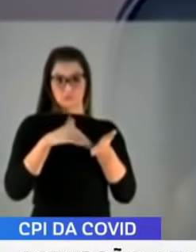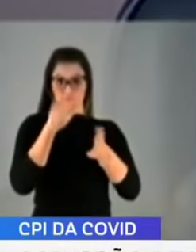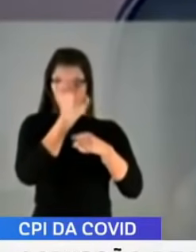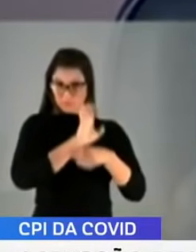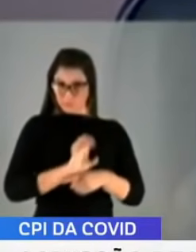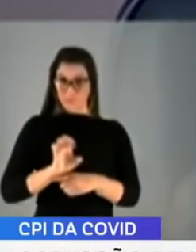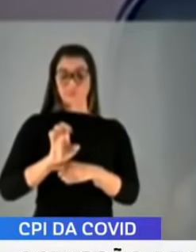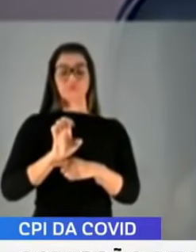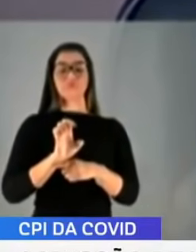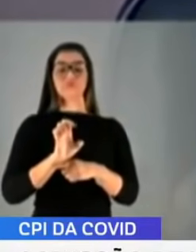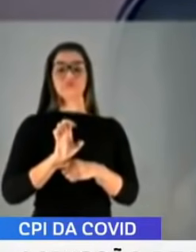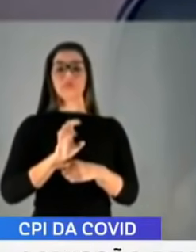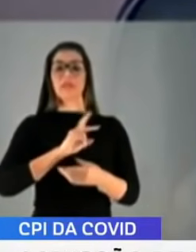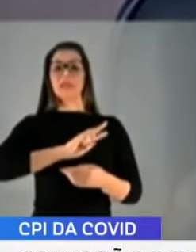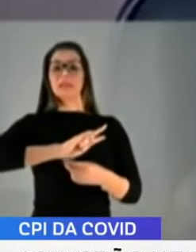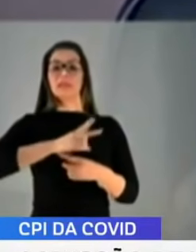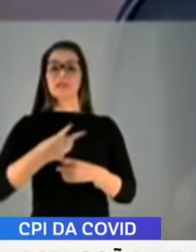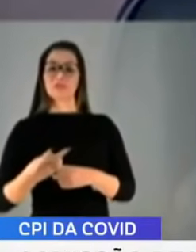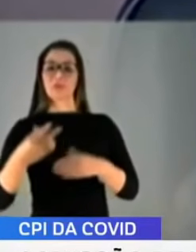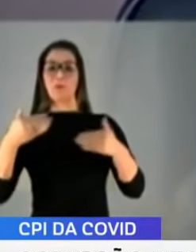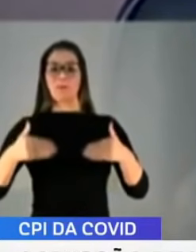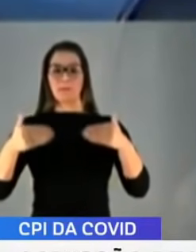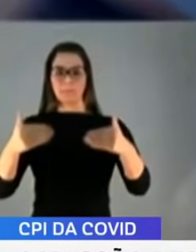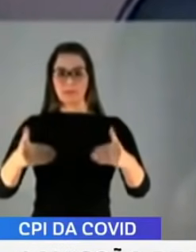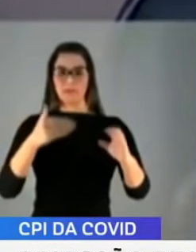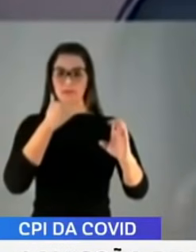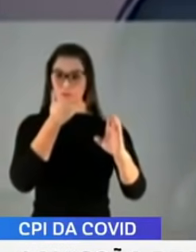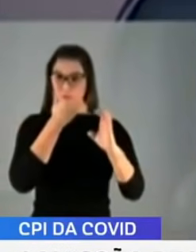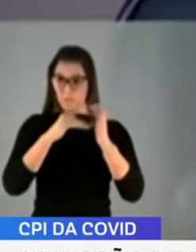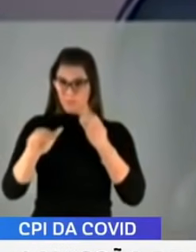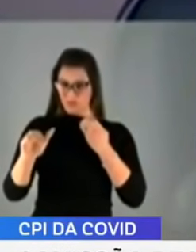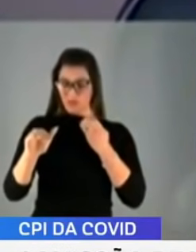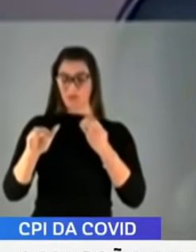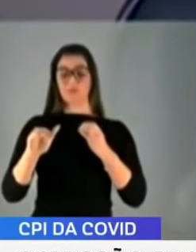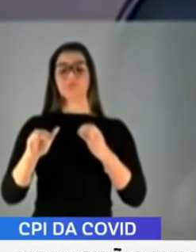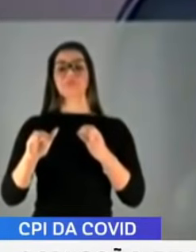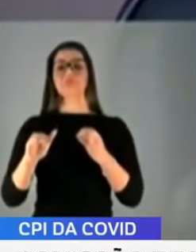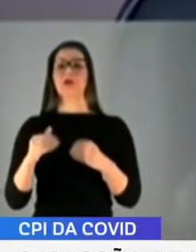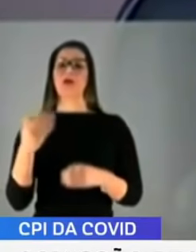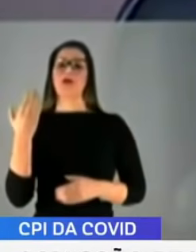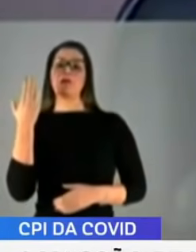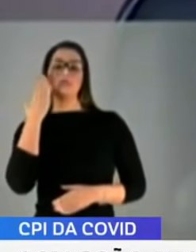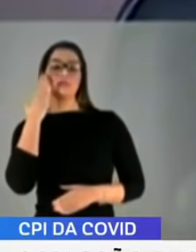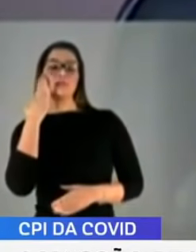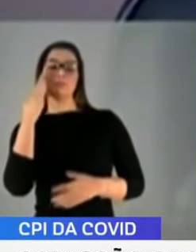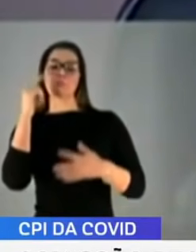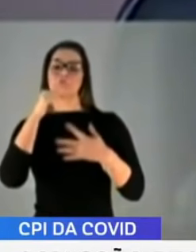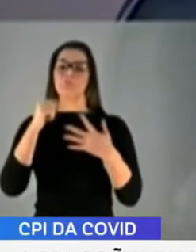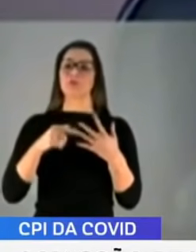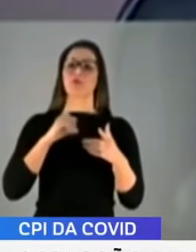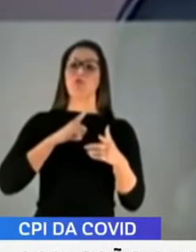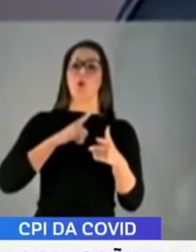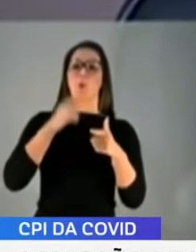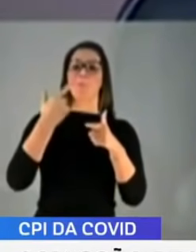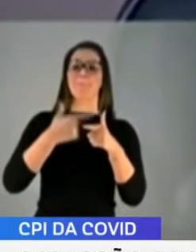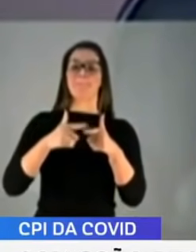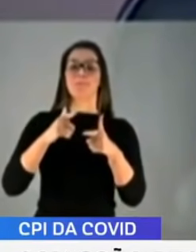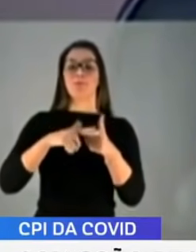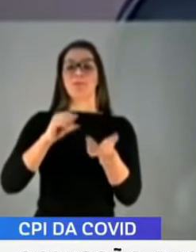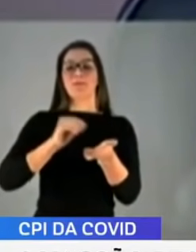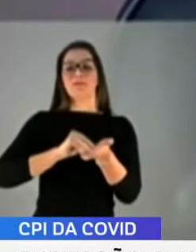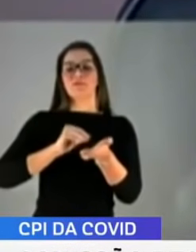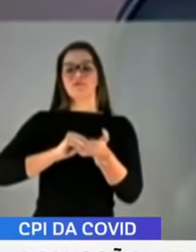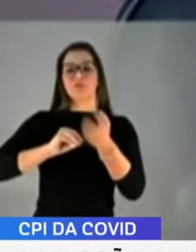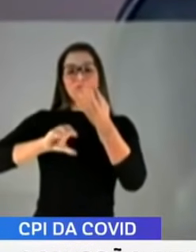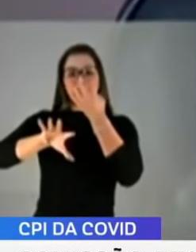Estadual que transferiu para o ministro um e-mail da White Martins, dando conta de que haveria um problema de abastecimento, segundo